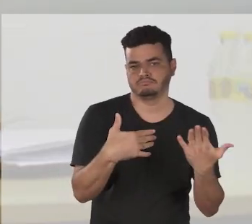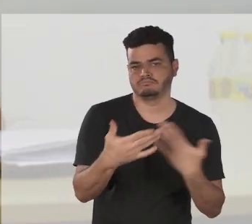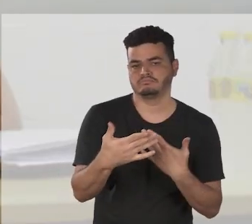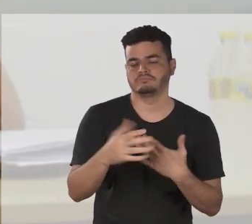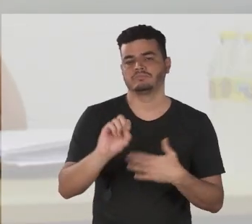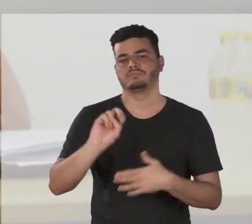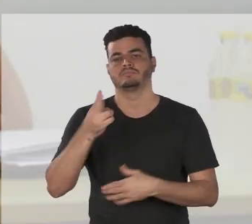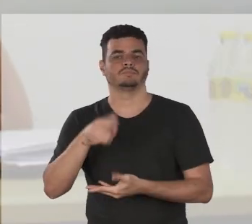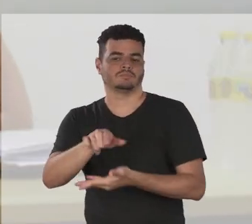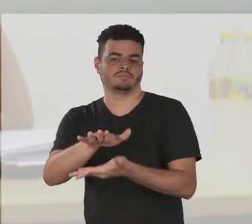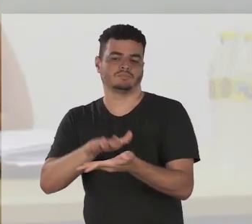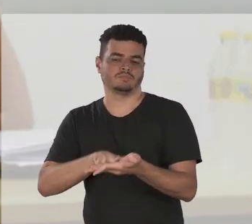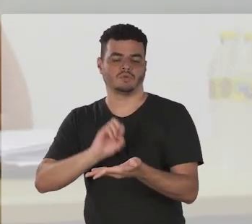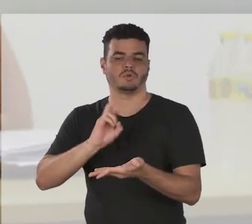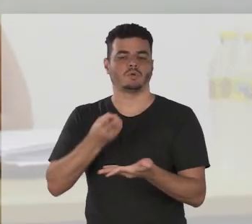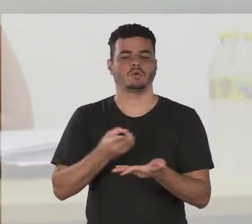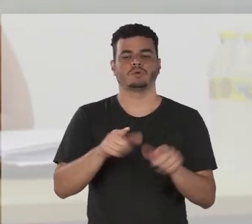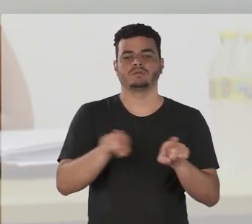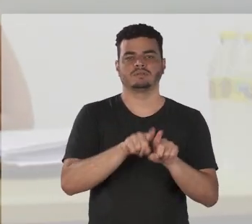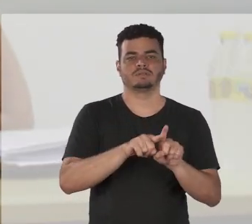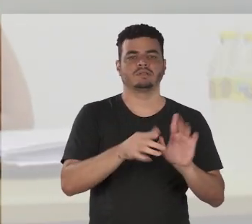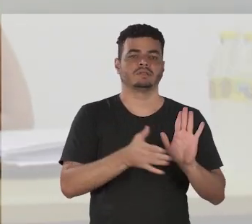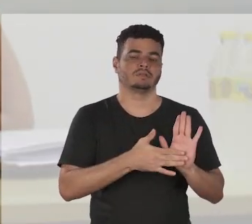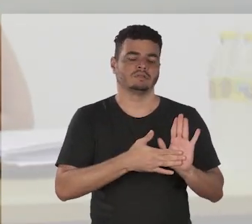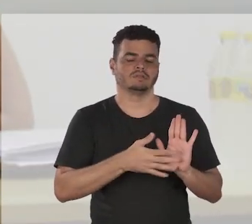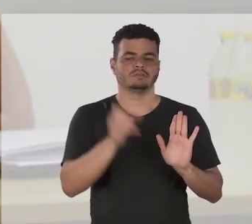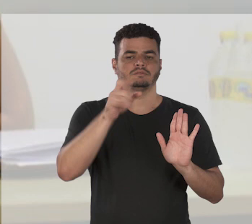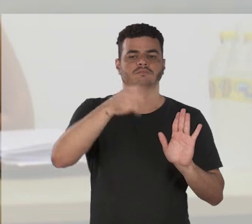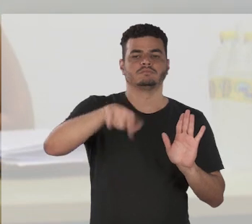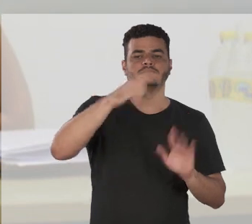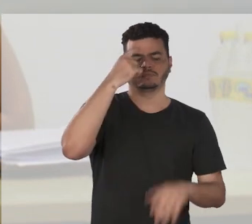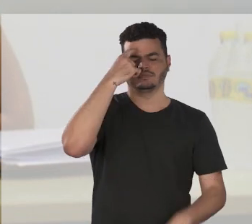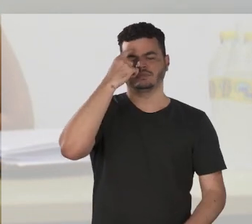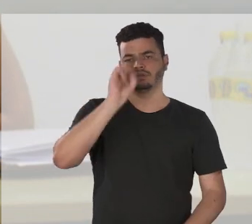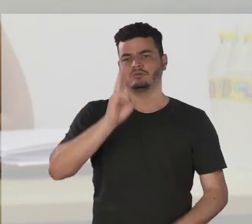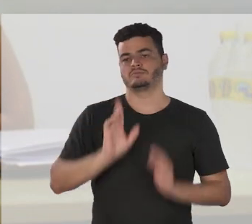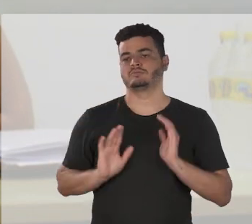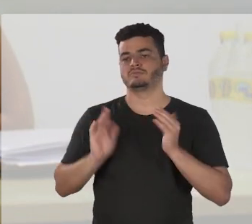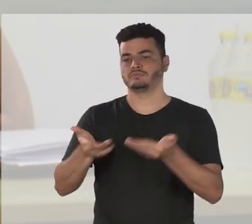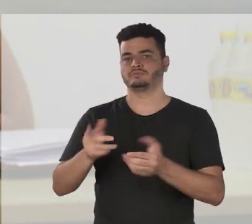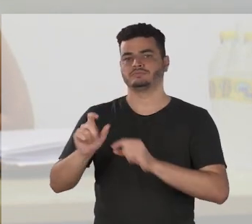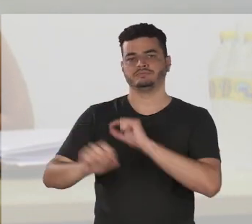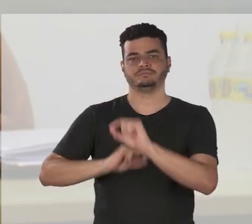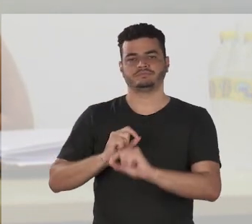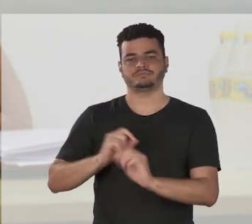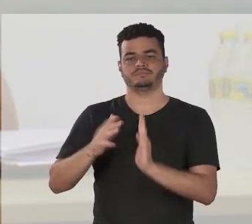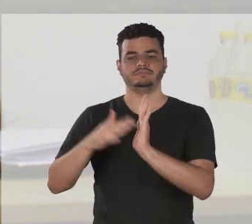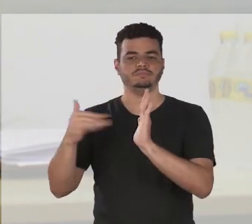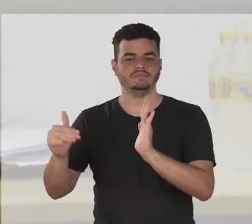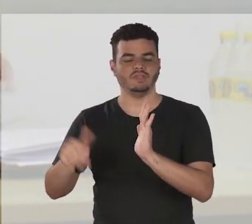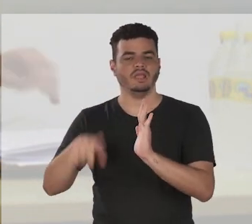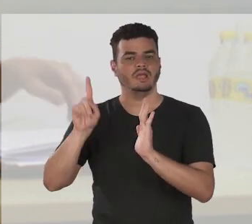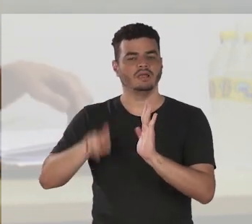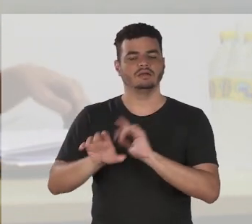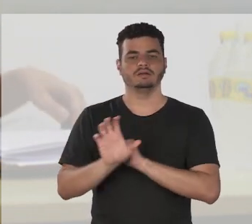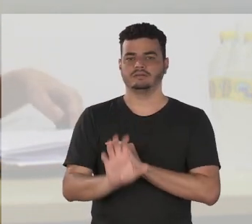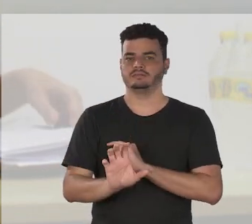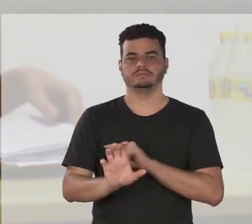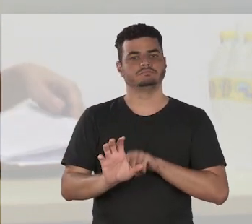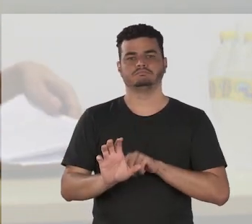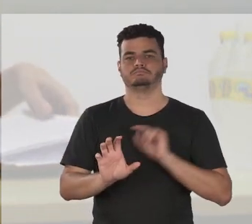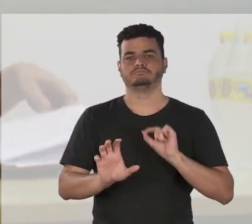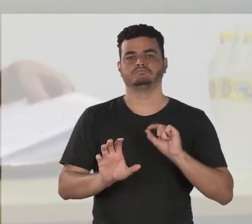outro texto, uma atividade, um projeto, e pensar justamente ou colocar o foco numa abordagem estética